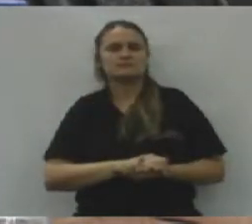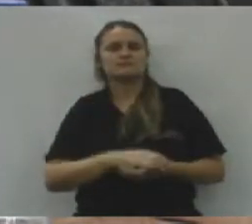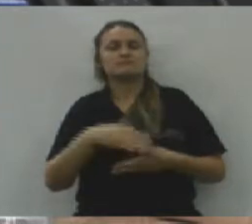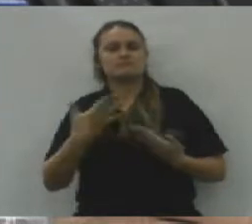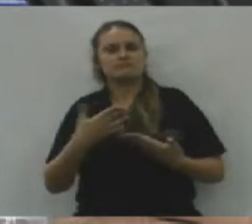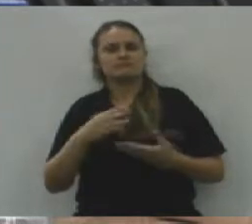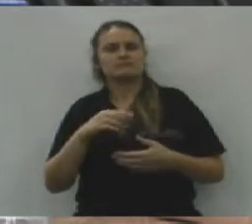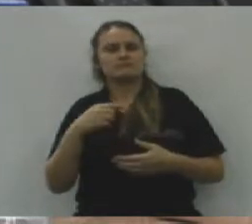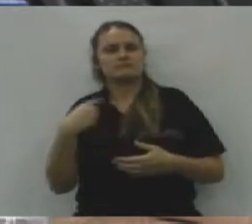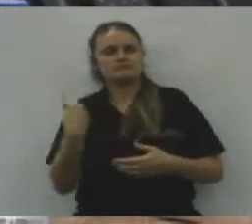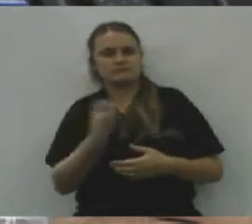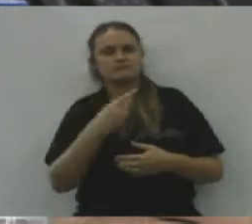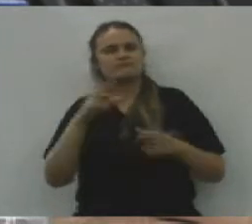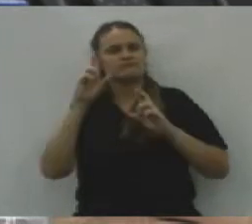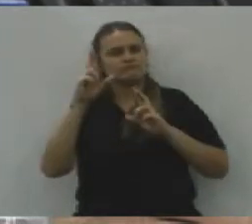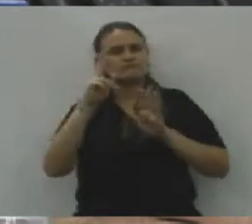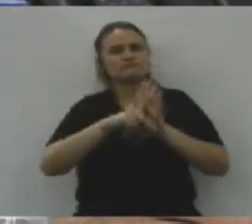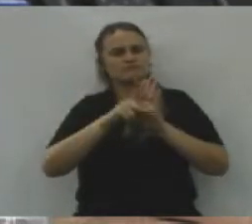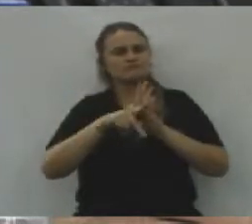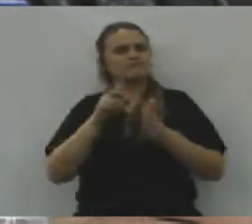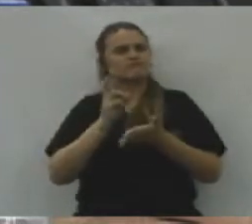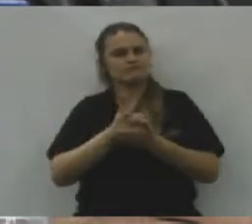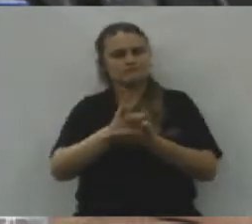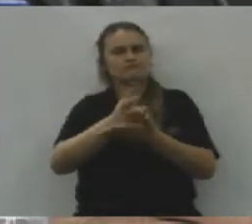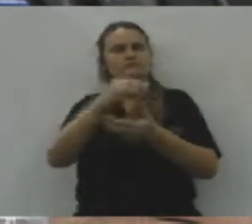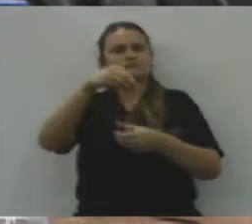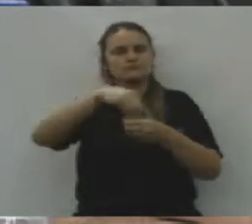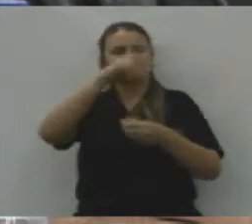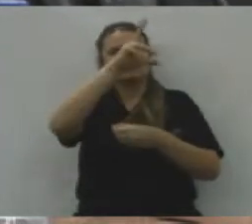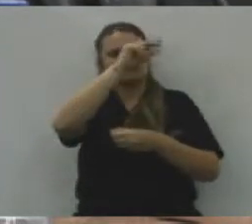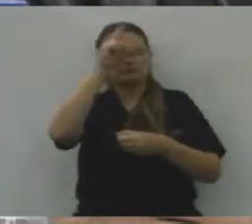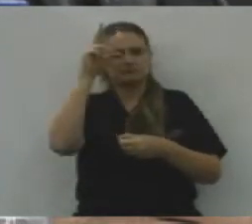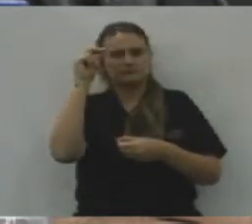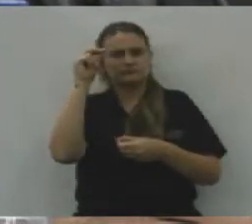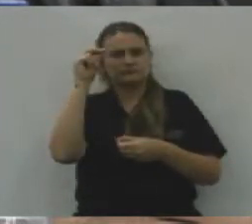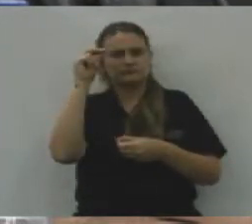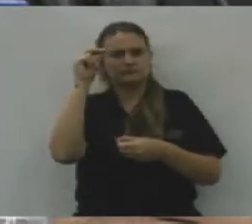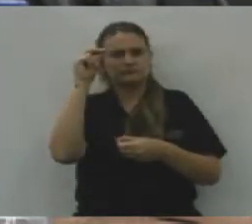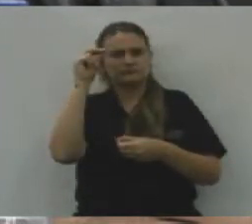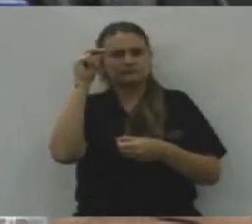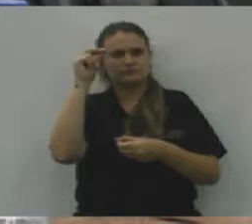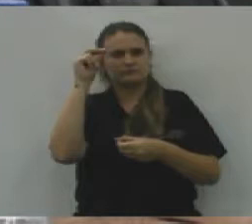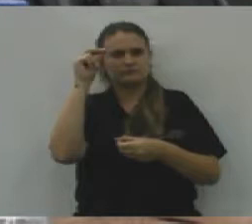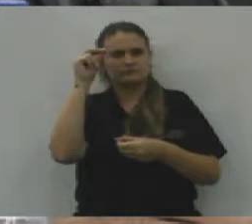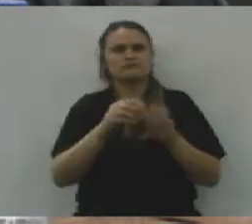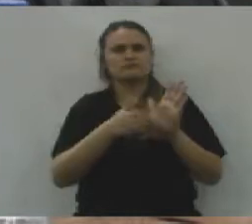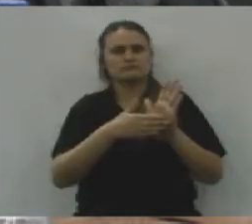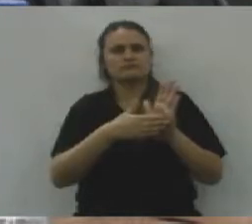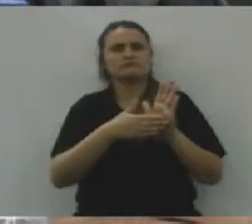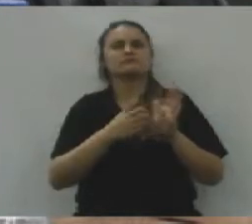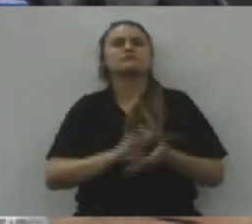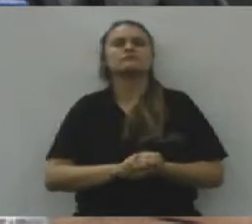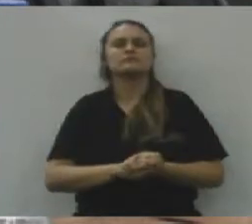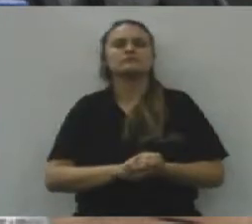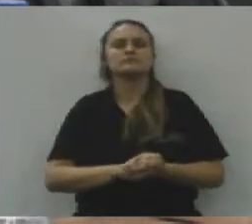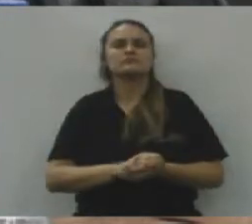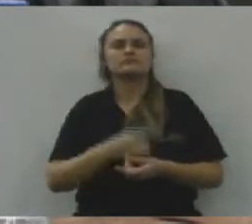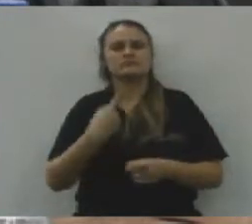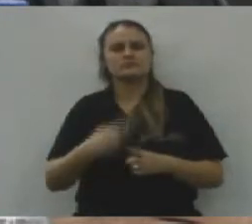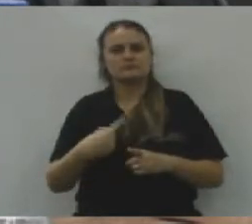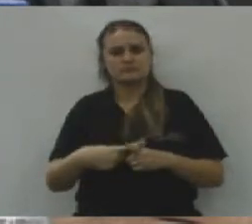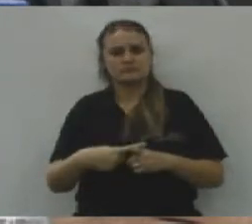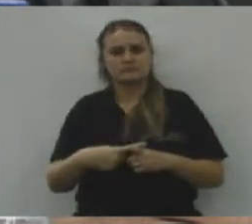nós tomara que esse projeto siga adiante, no executivo, coloque em andamento, porque